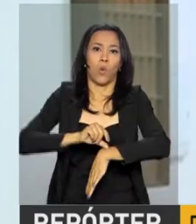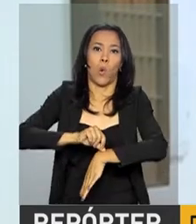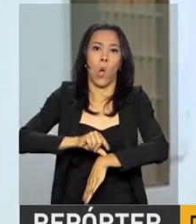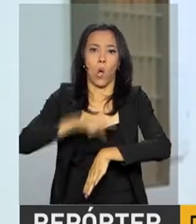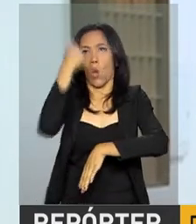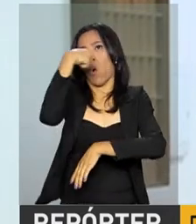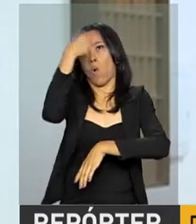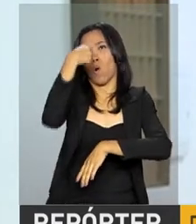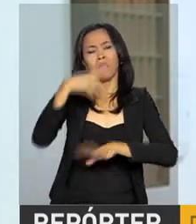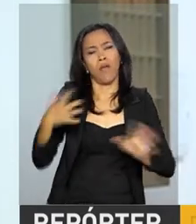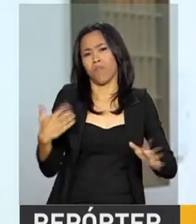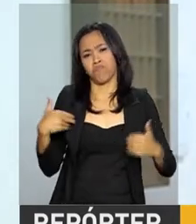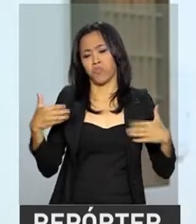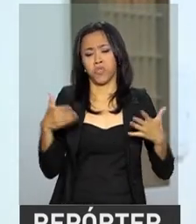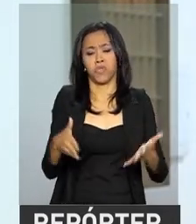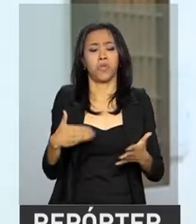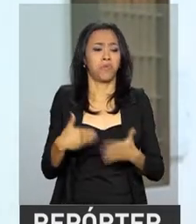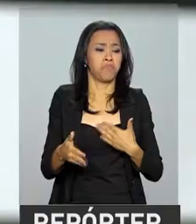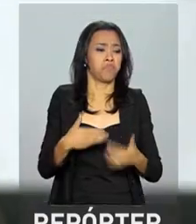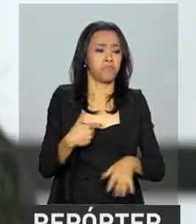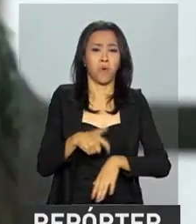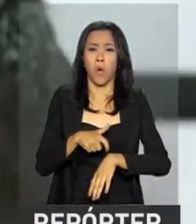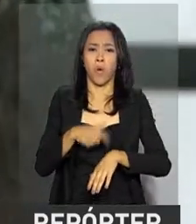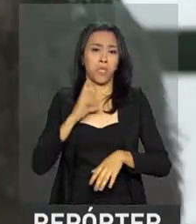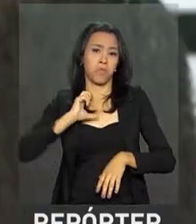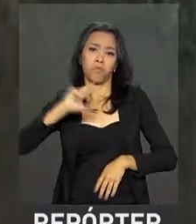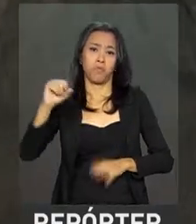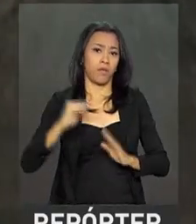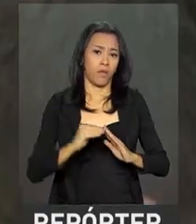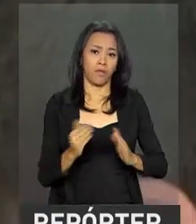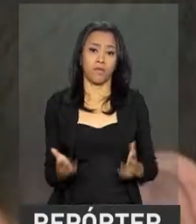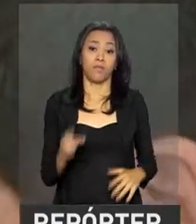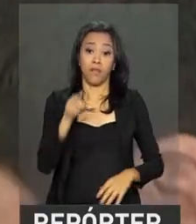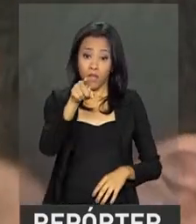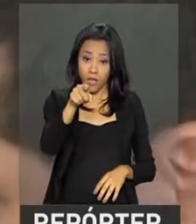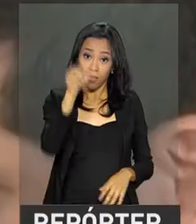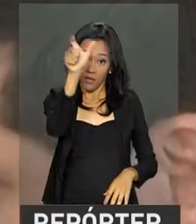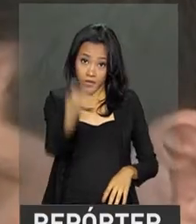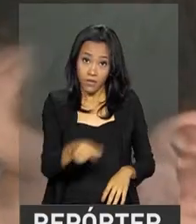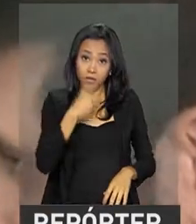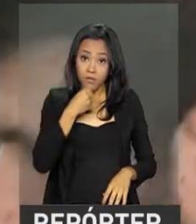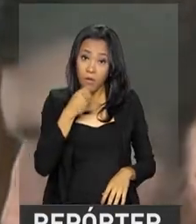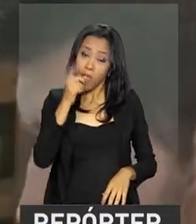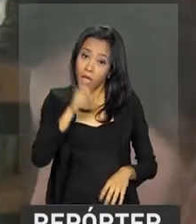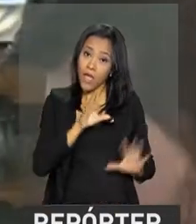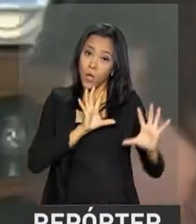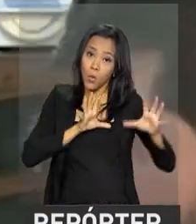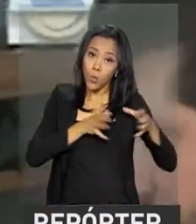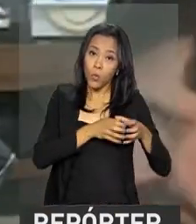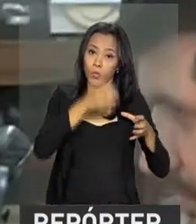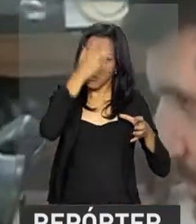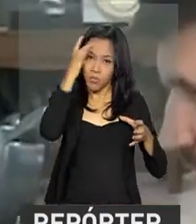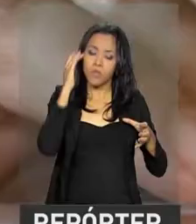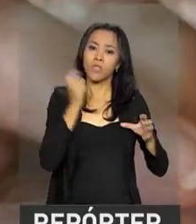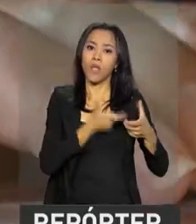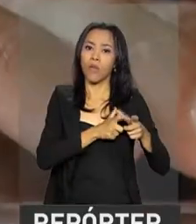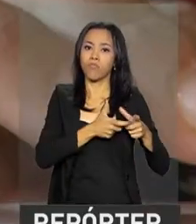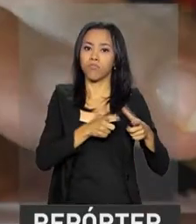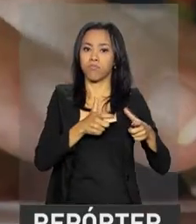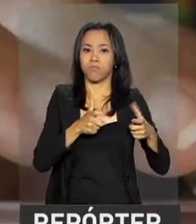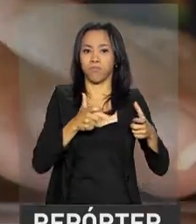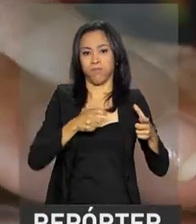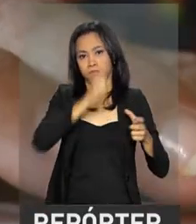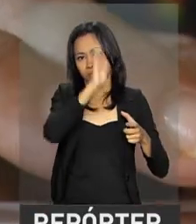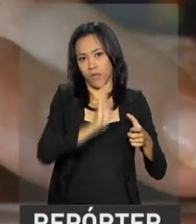não chegou aqui faço no horário depois vou para casa diego faz parte de um grupo de trabalhadores que vem aumentando no país os